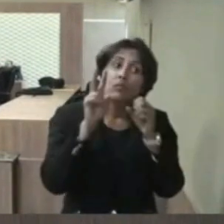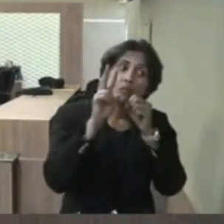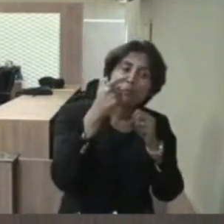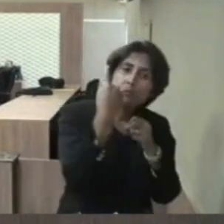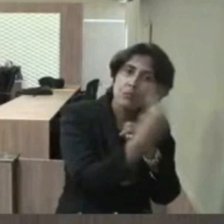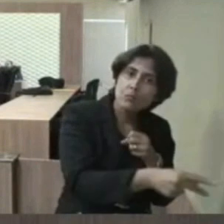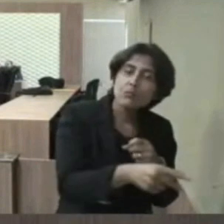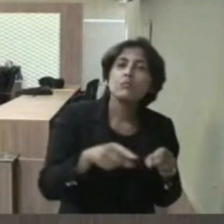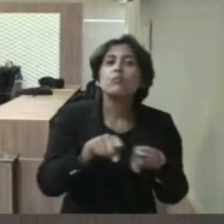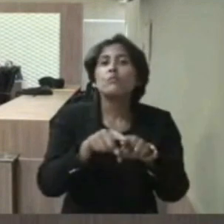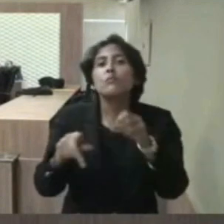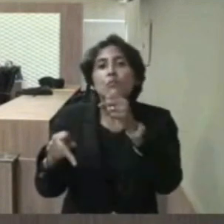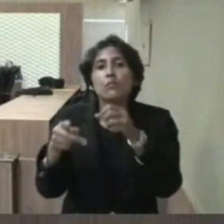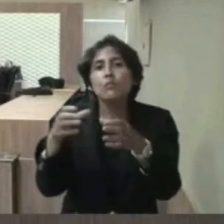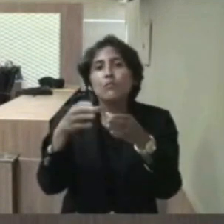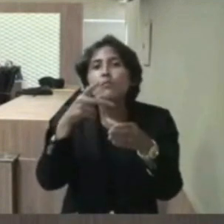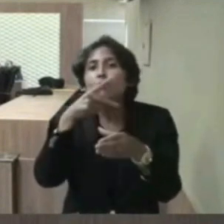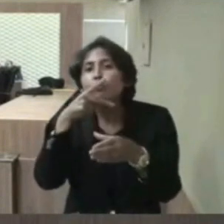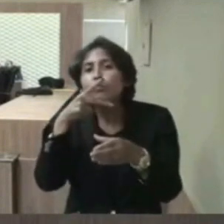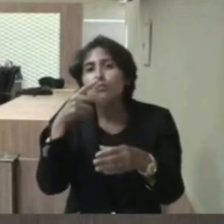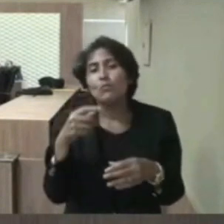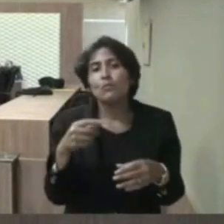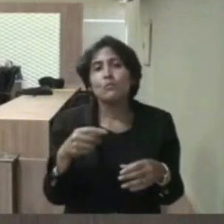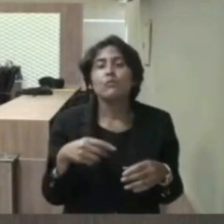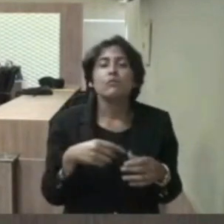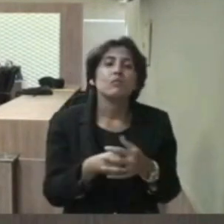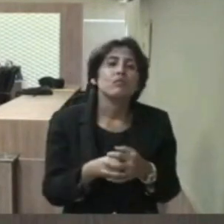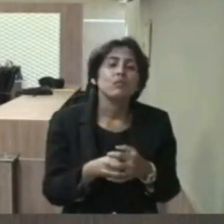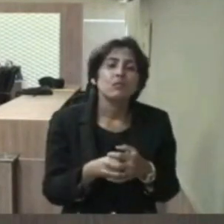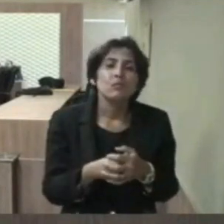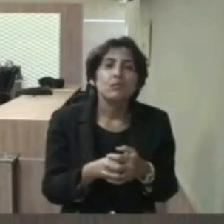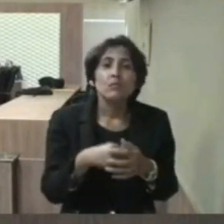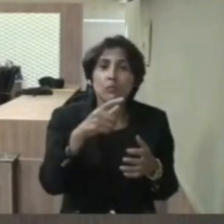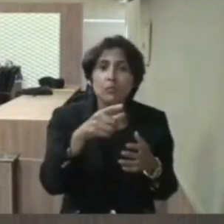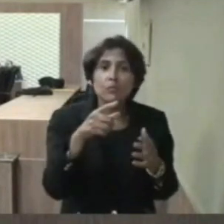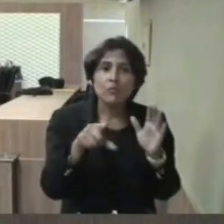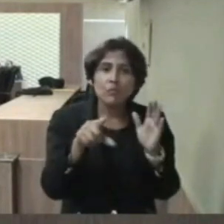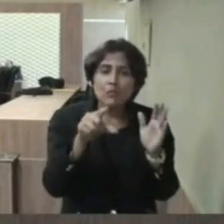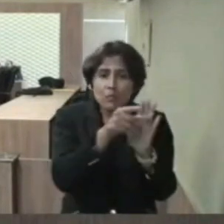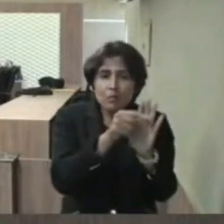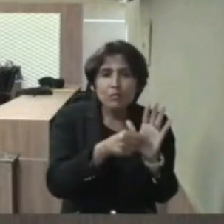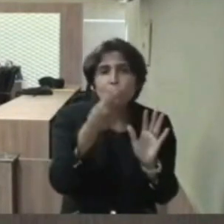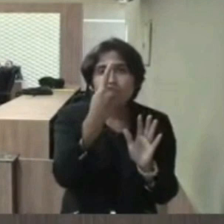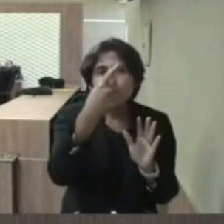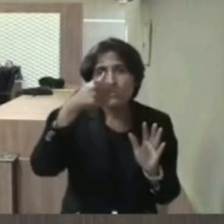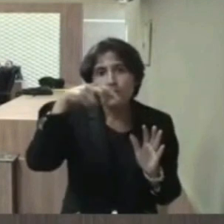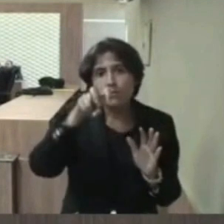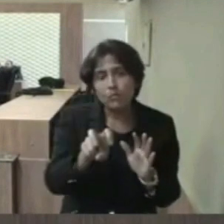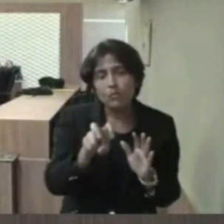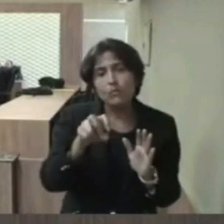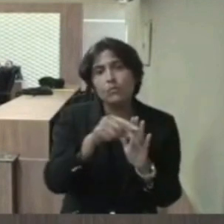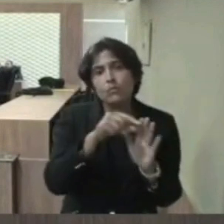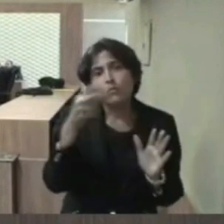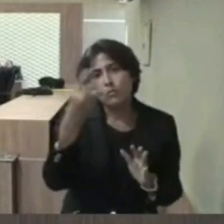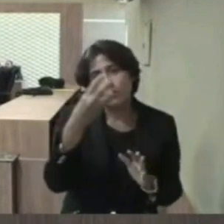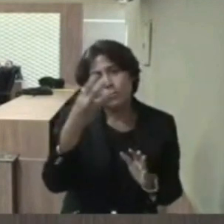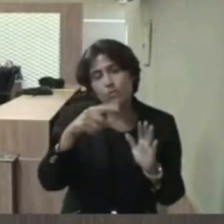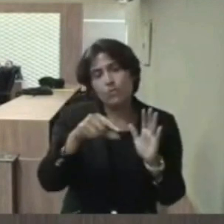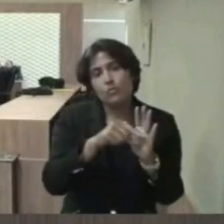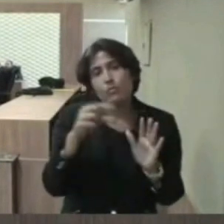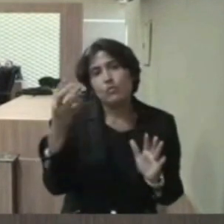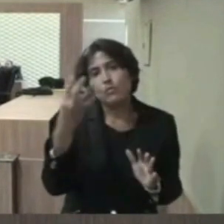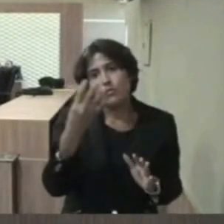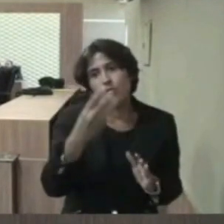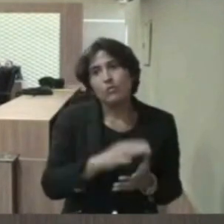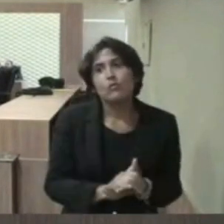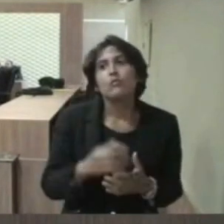respectivo partido, ficando afastada a aplicação da solução de utilidade parcial prevista no artigo 175, parágrafo 3º e 4º.